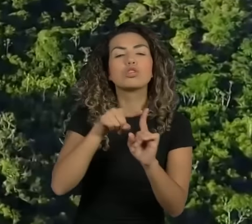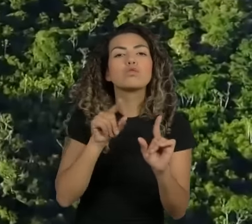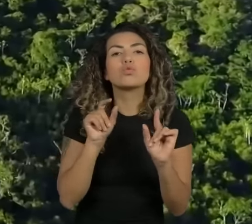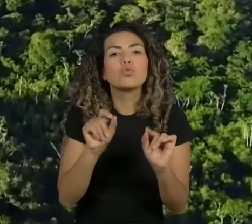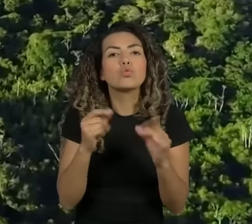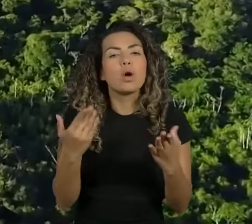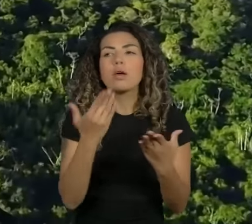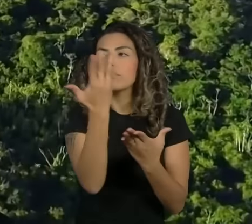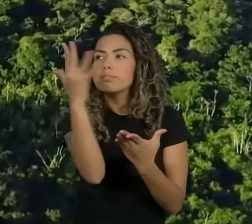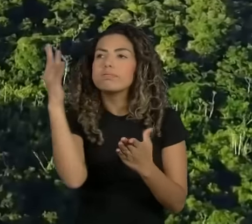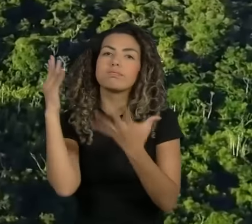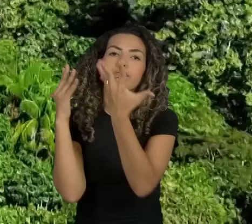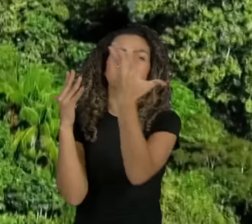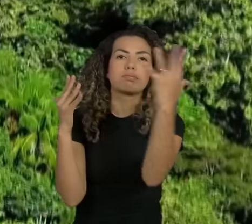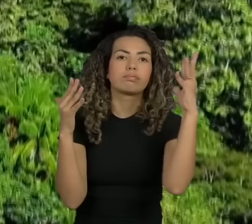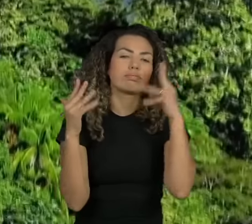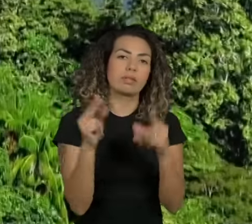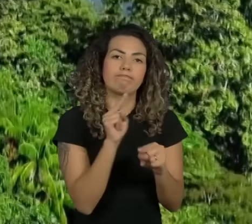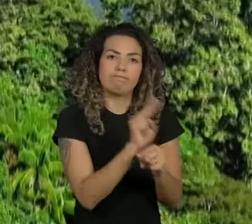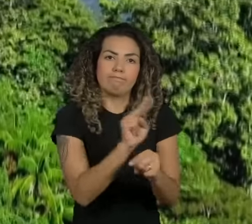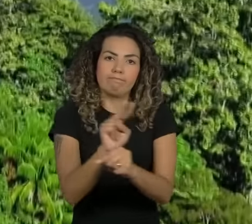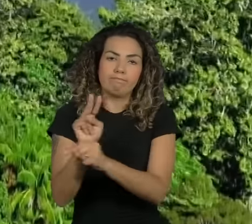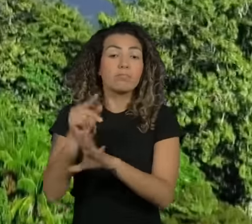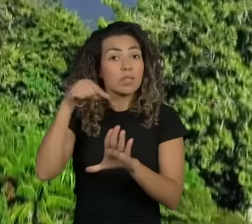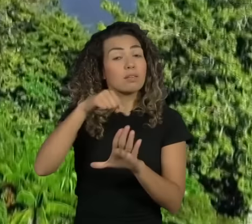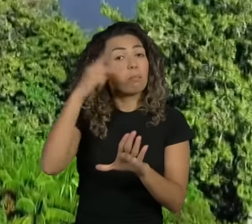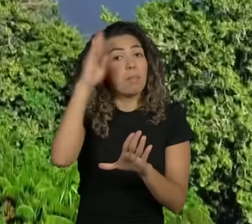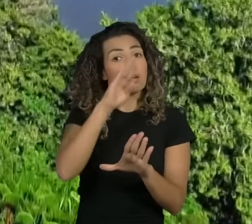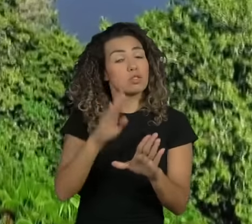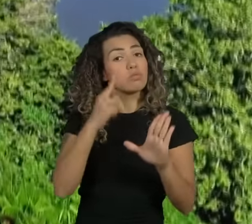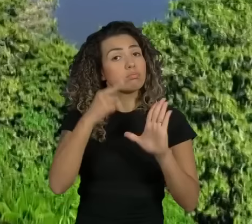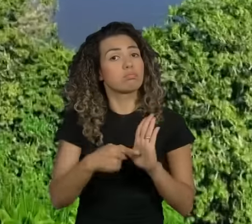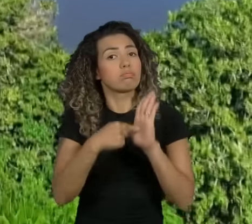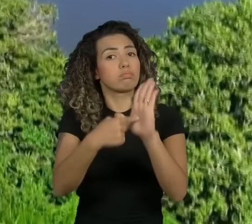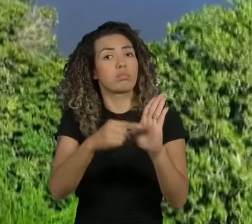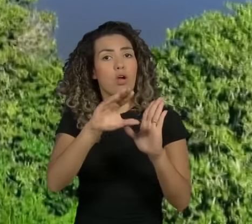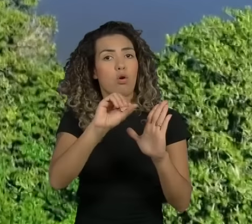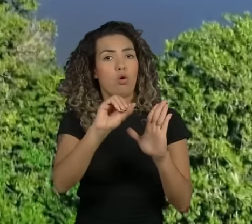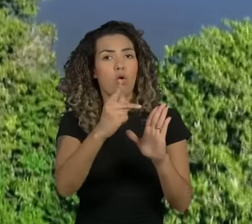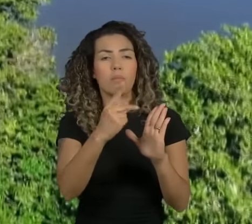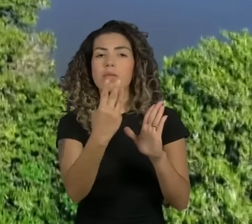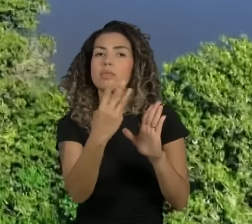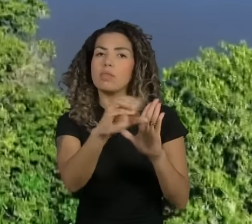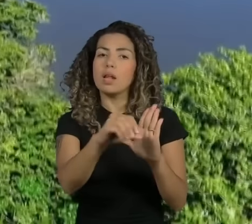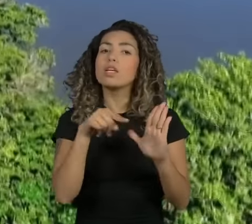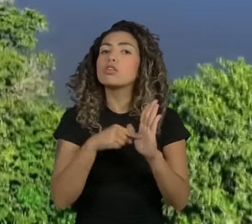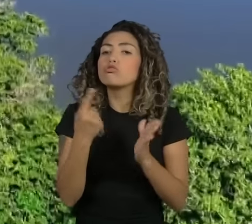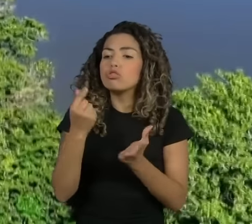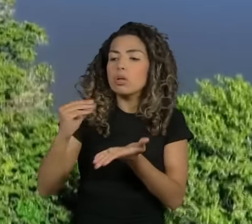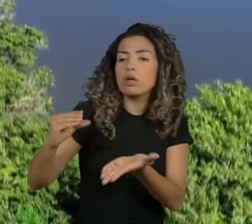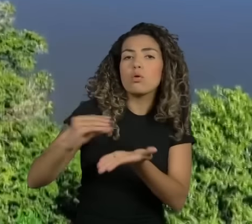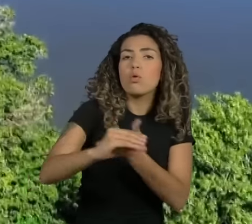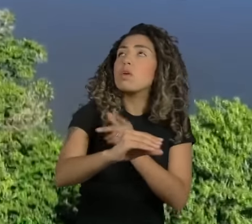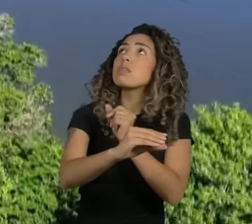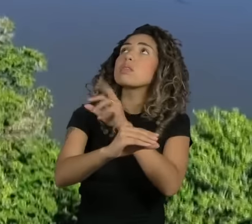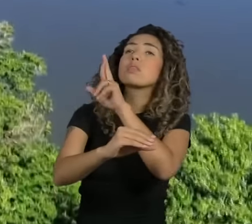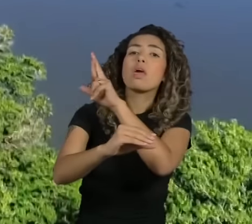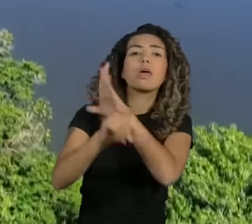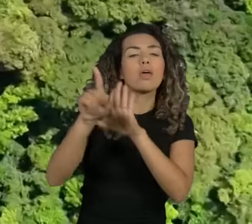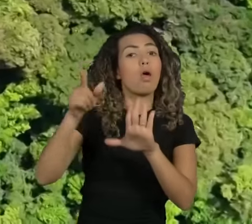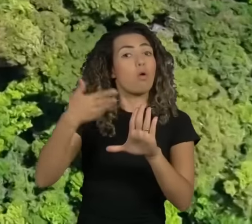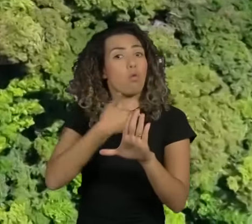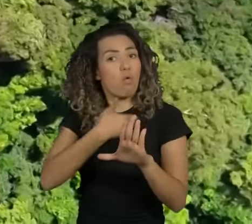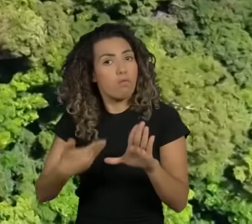Preservação Florestal, que o Brasil vai apresentar na COP30. O fundo deve receber dinheiro de governos e do setor